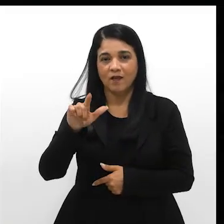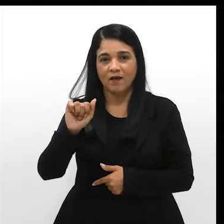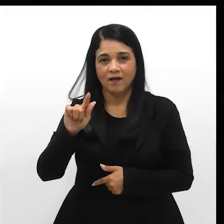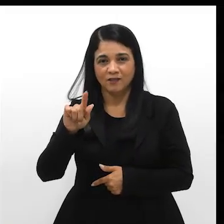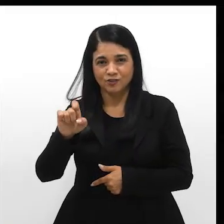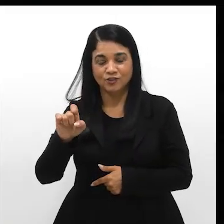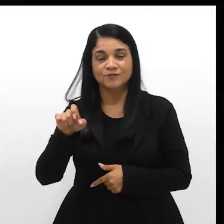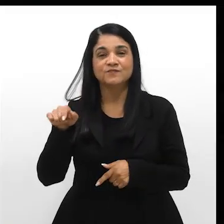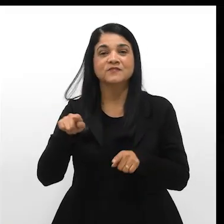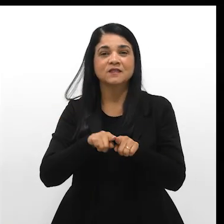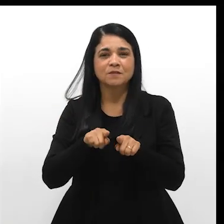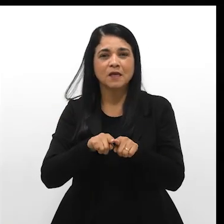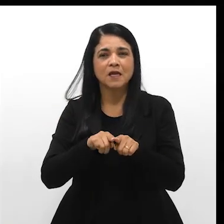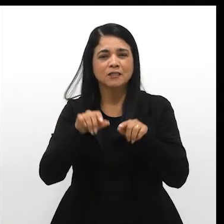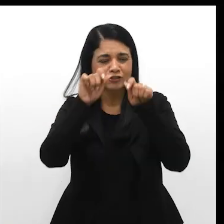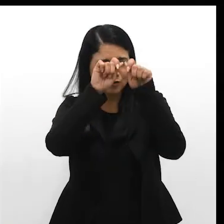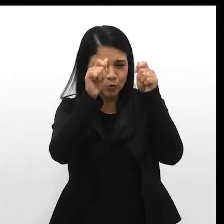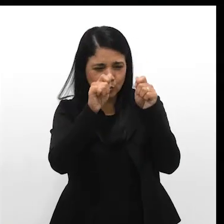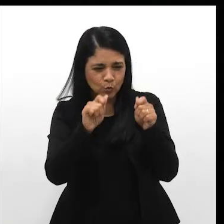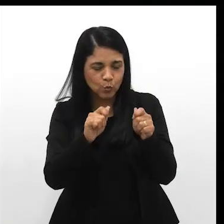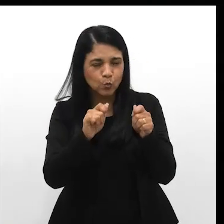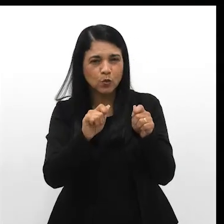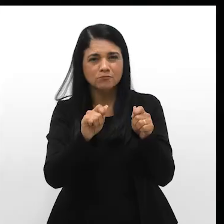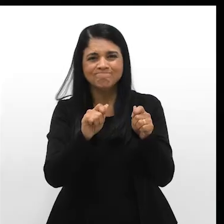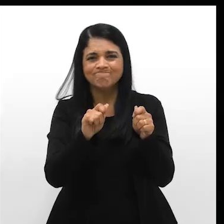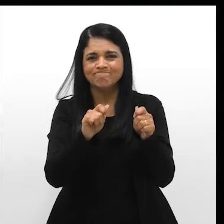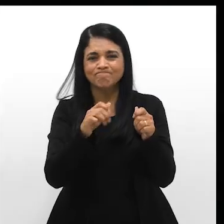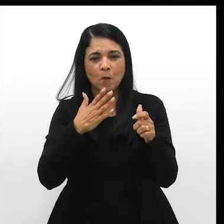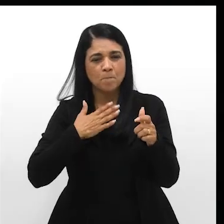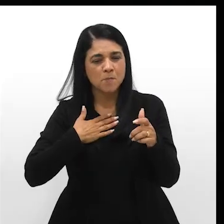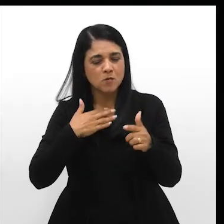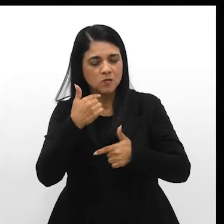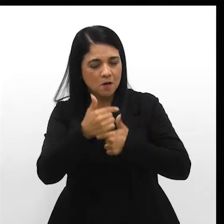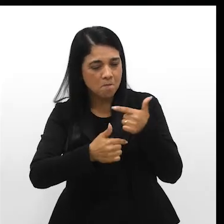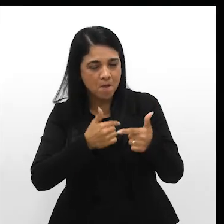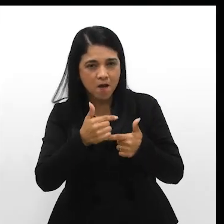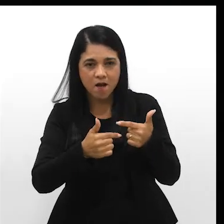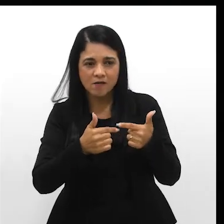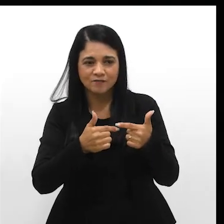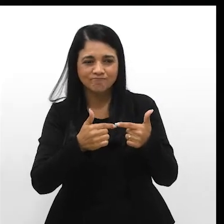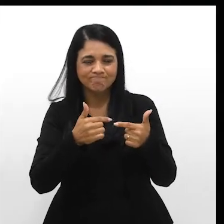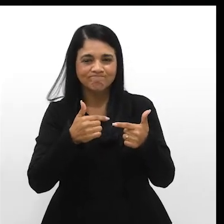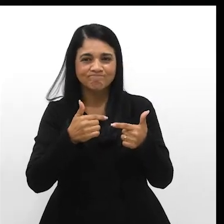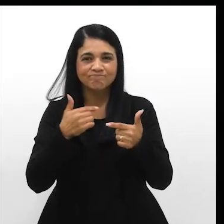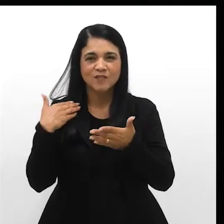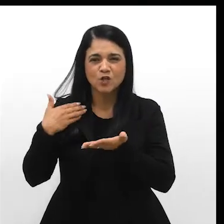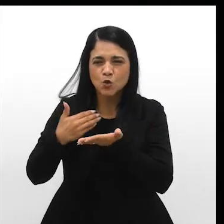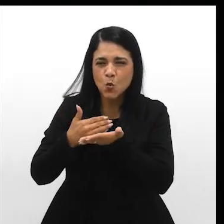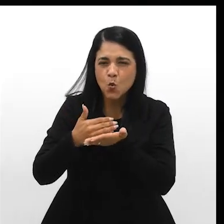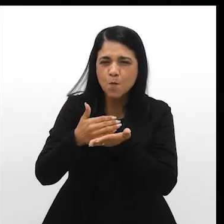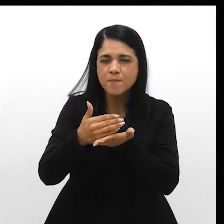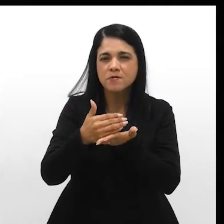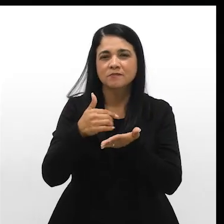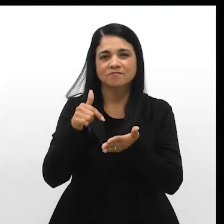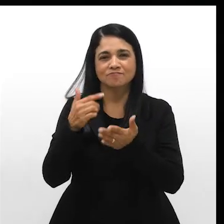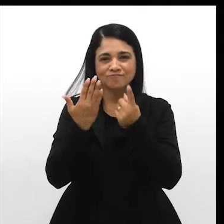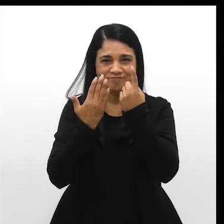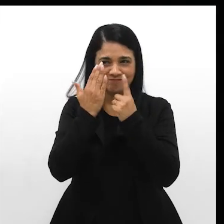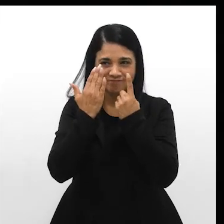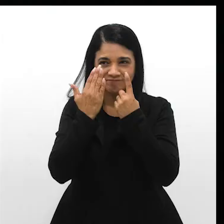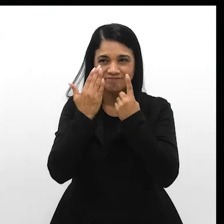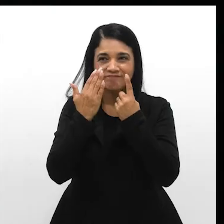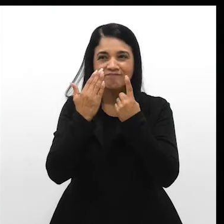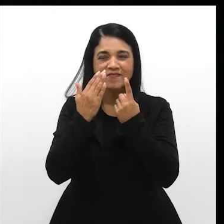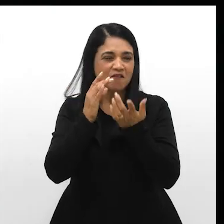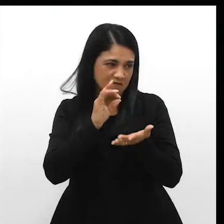também, né? Ele era um queridinho, eu pauto muito o meu trabalho na escultura. Acho que a escultura é o meu trabalho desde os tempos que